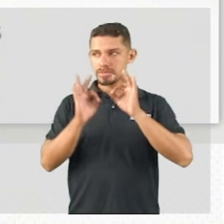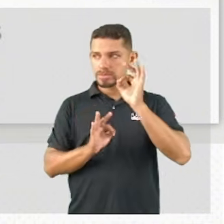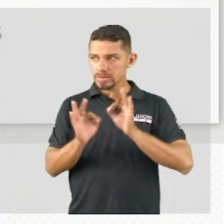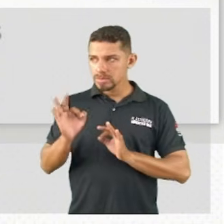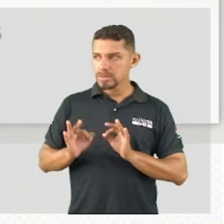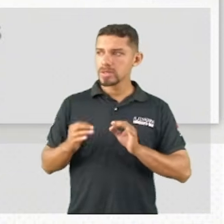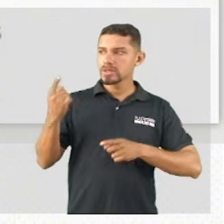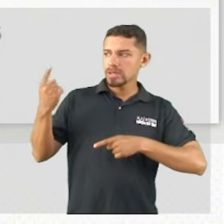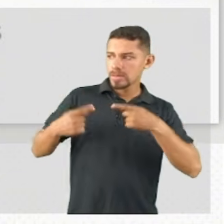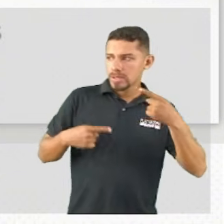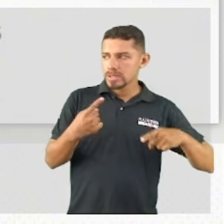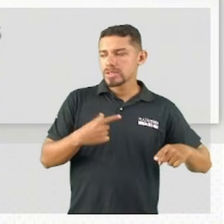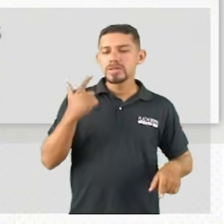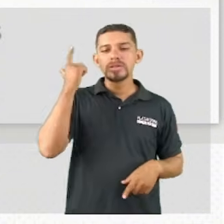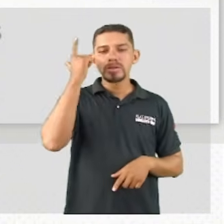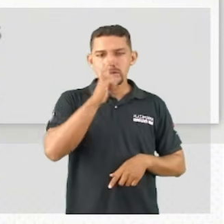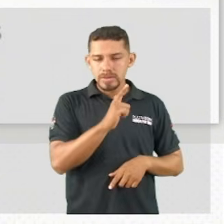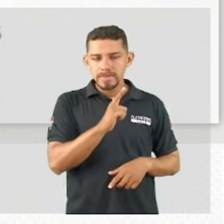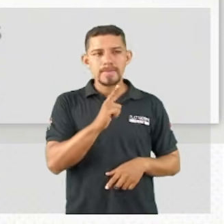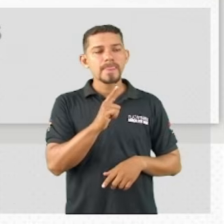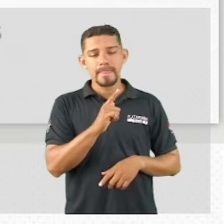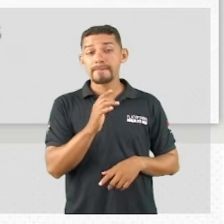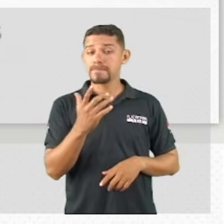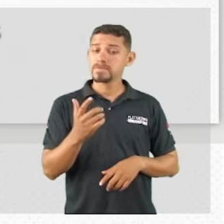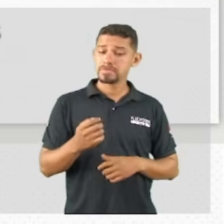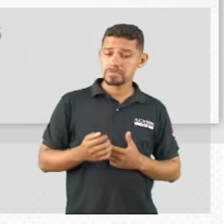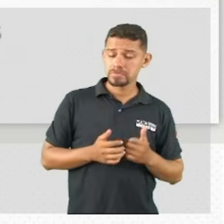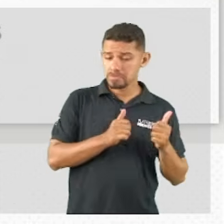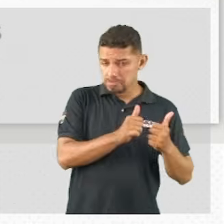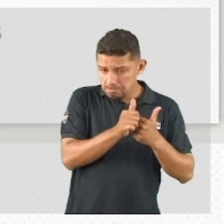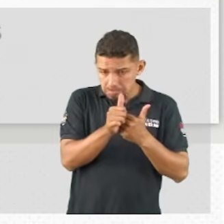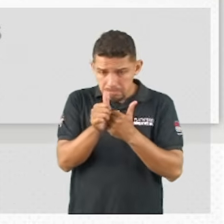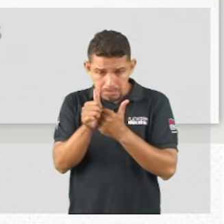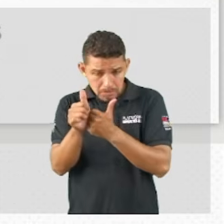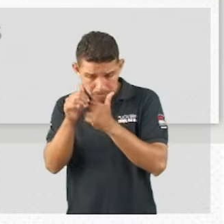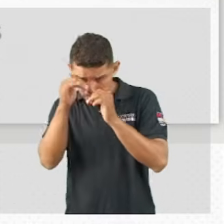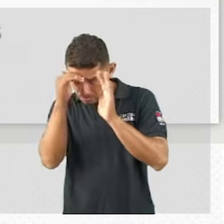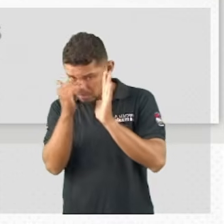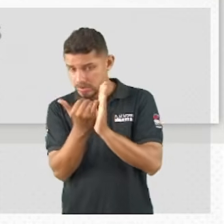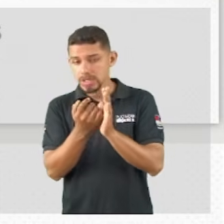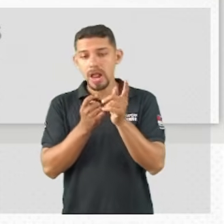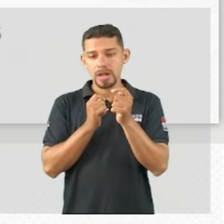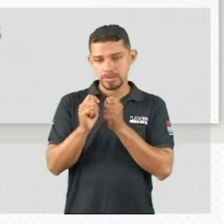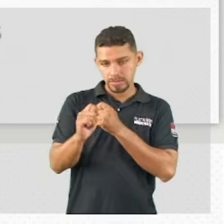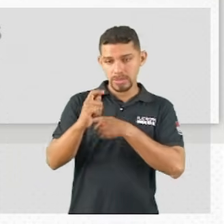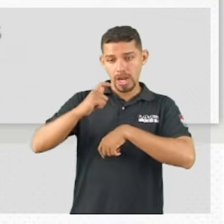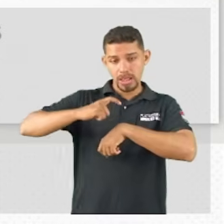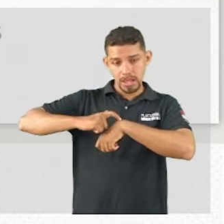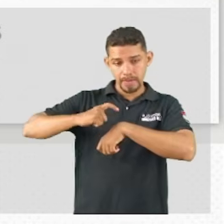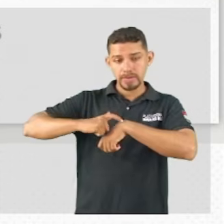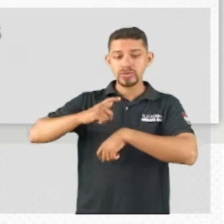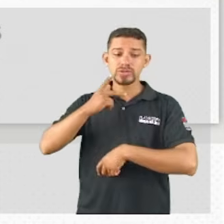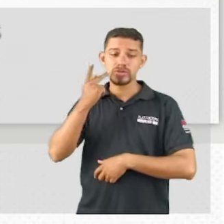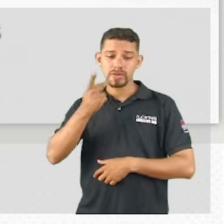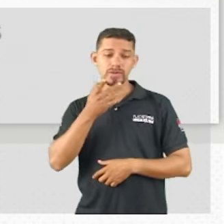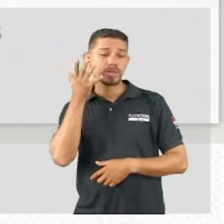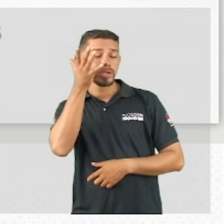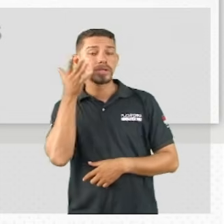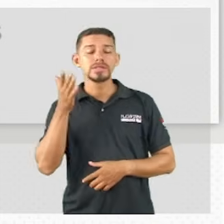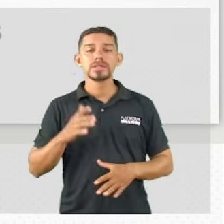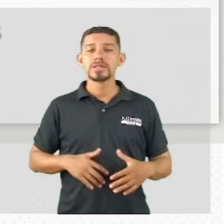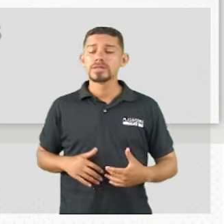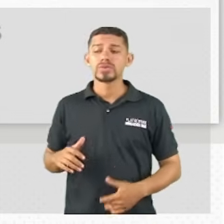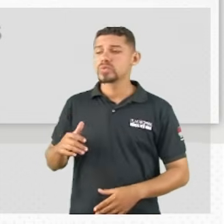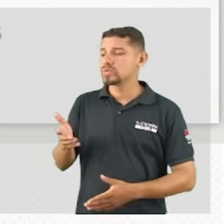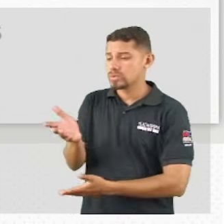debate, garantir que as regras sejam seguidas, administrar os tempos de fala e intermediar